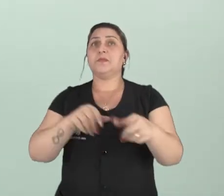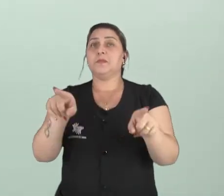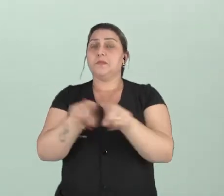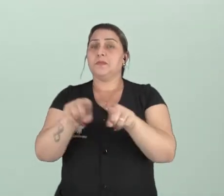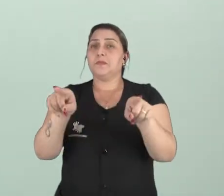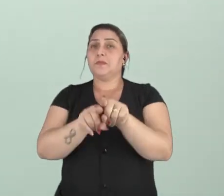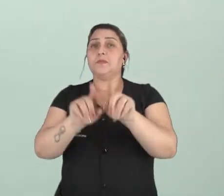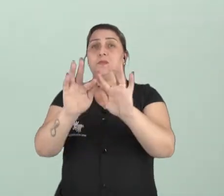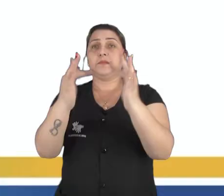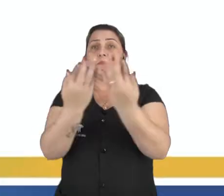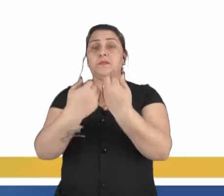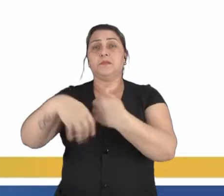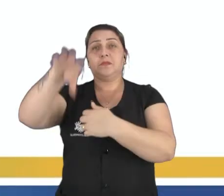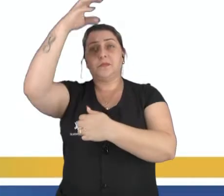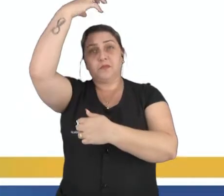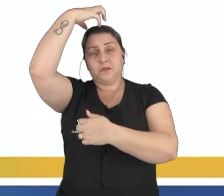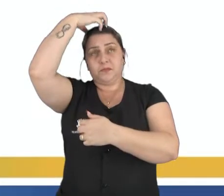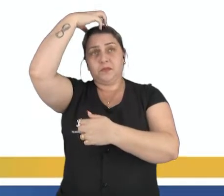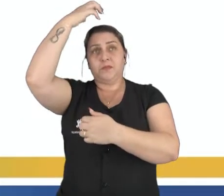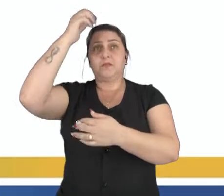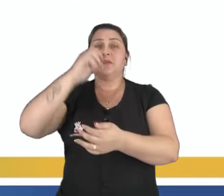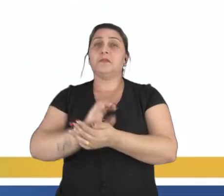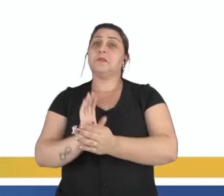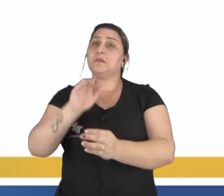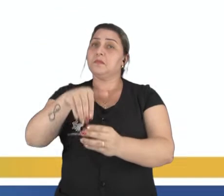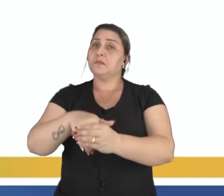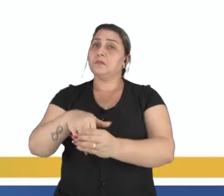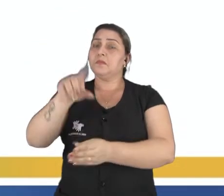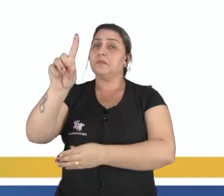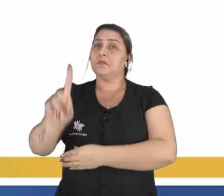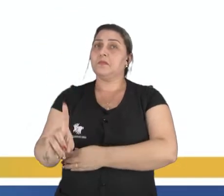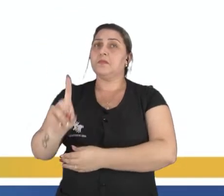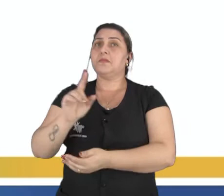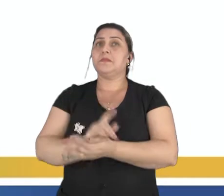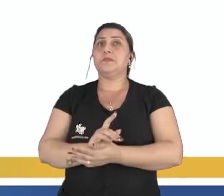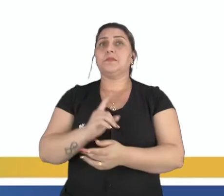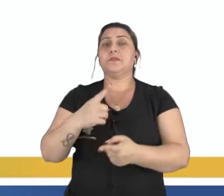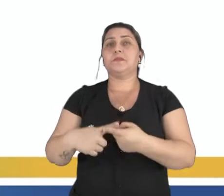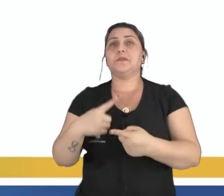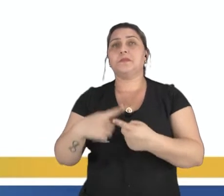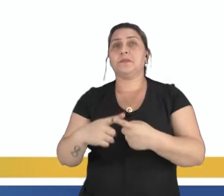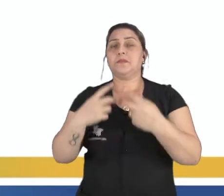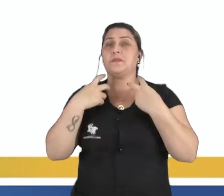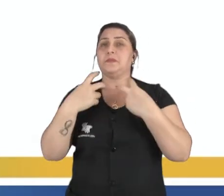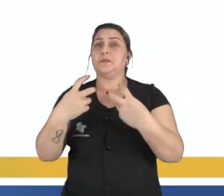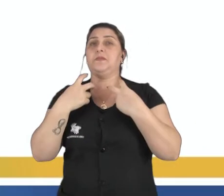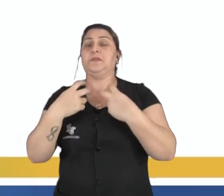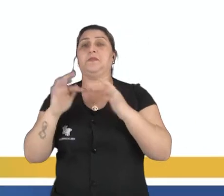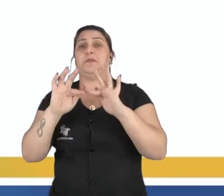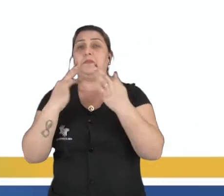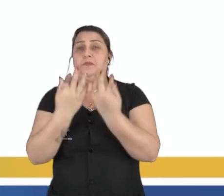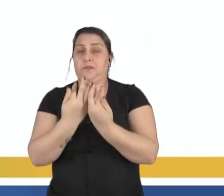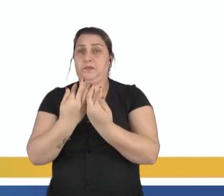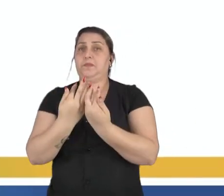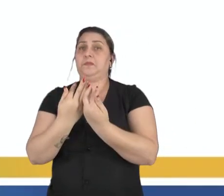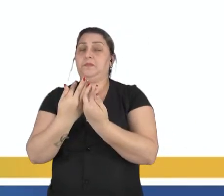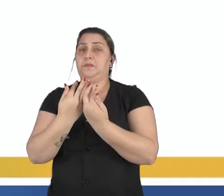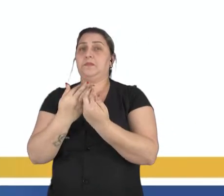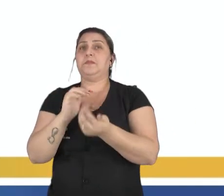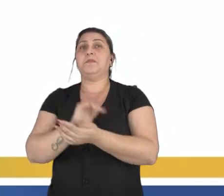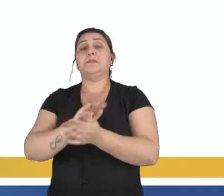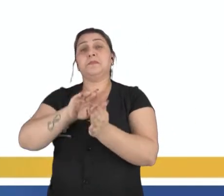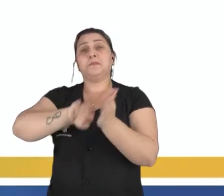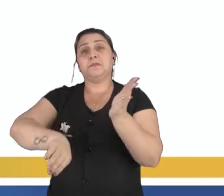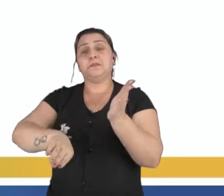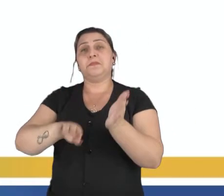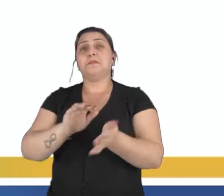transformações também aí vão se referir no direito ao voto, né? Porque com a proclamação da República, a família real, ela é destituída,